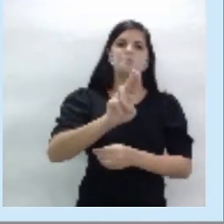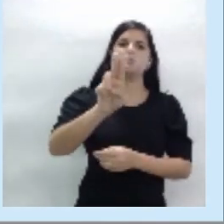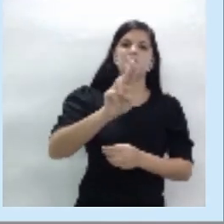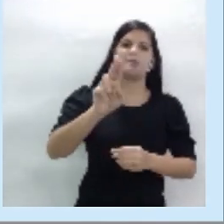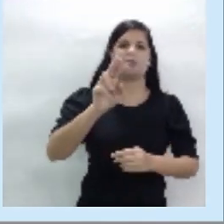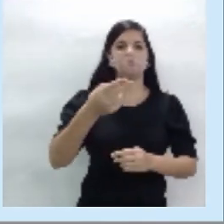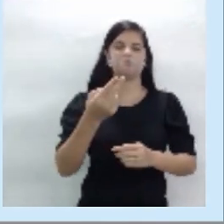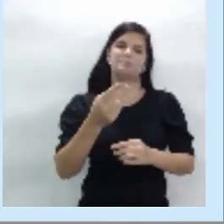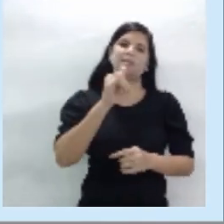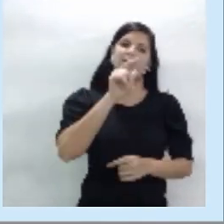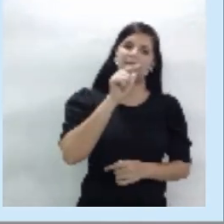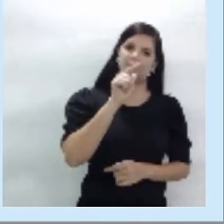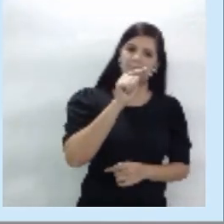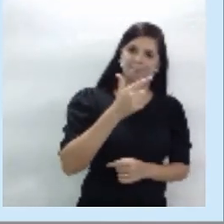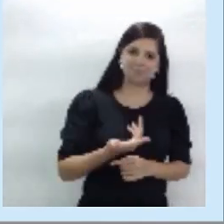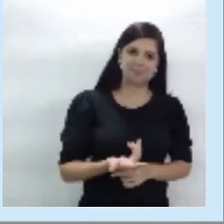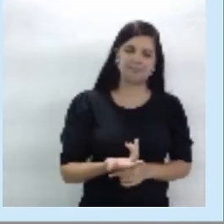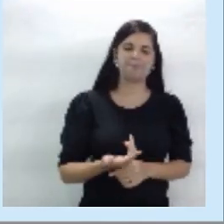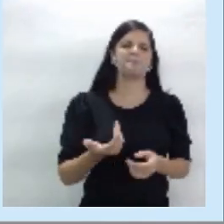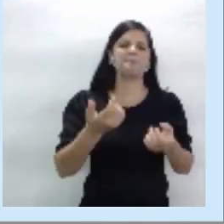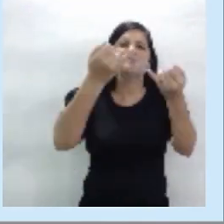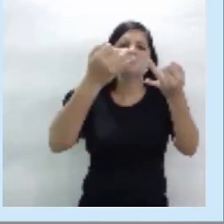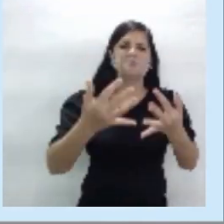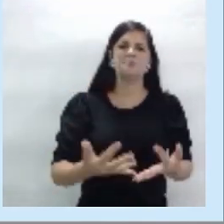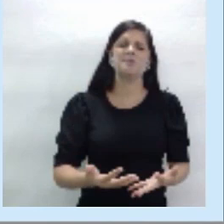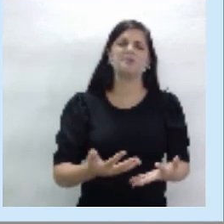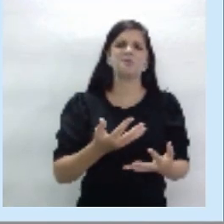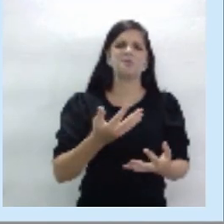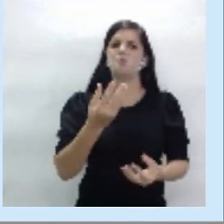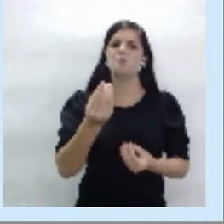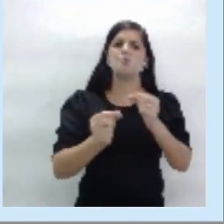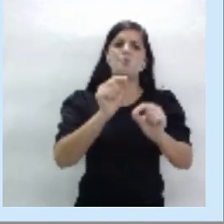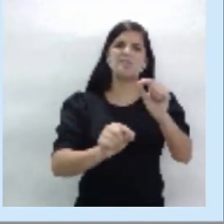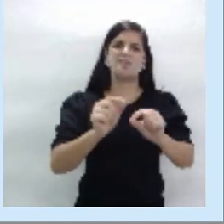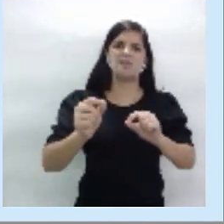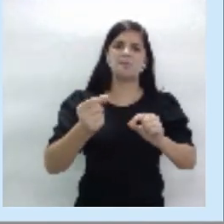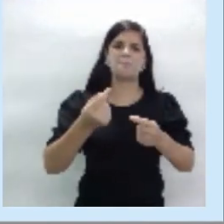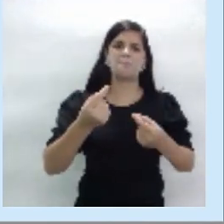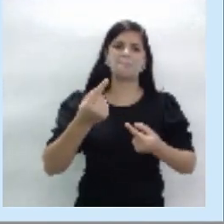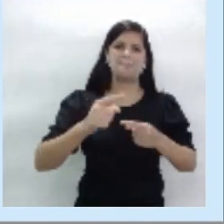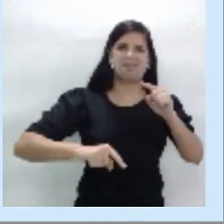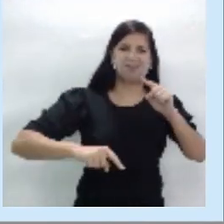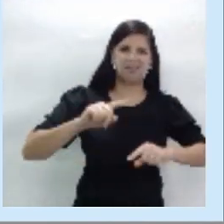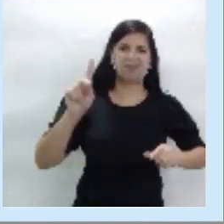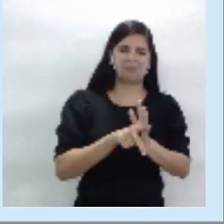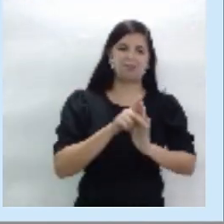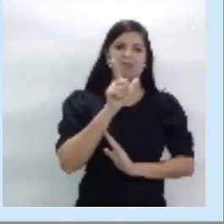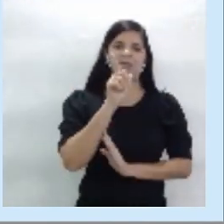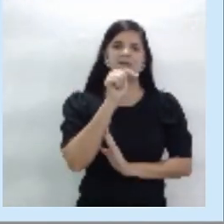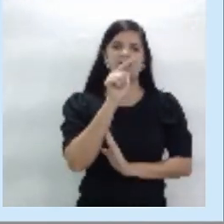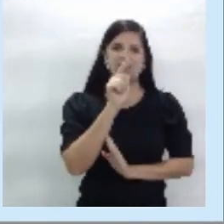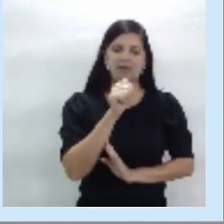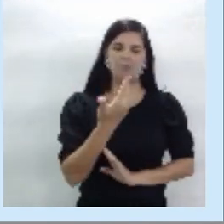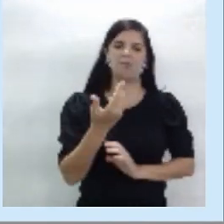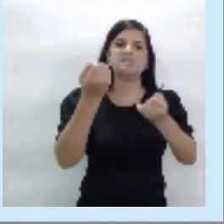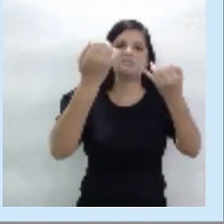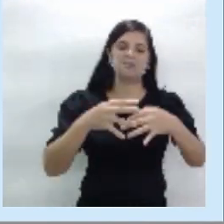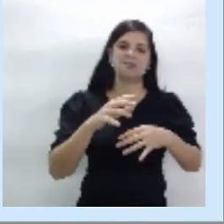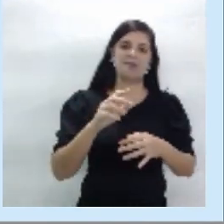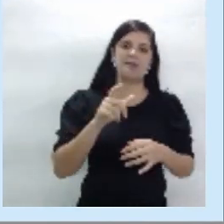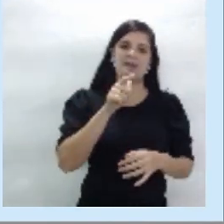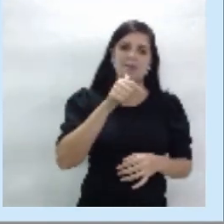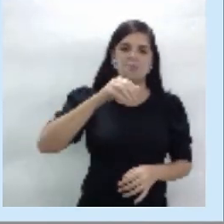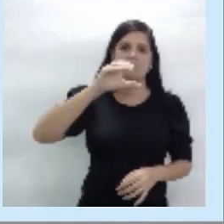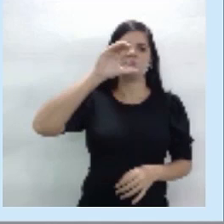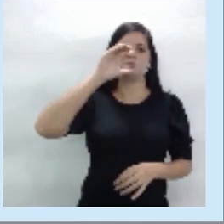recursos hídricos, tá? Vamos entender um pouquinho mais do que significa recurso hídrico. Vamos falar um pouquinho sobre a água que nós ingerimos no